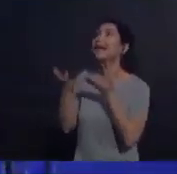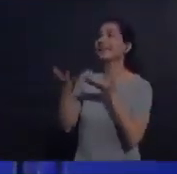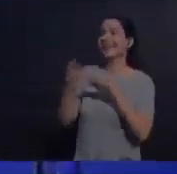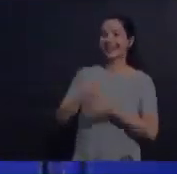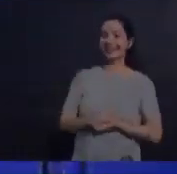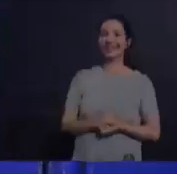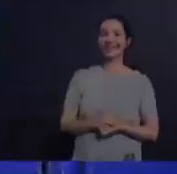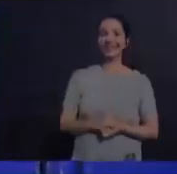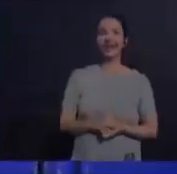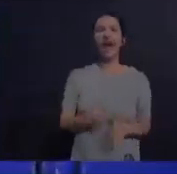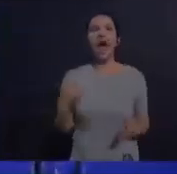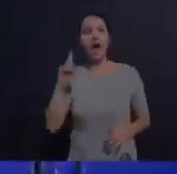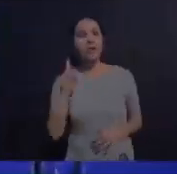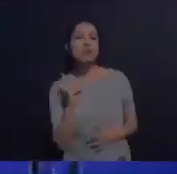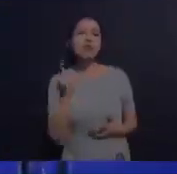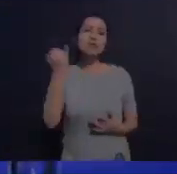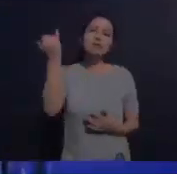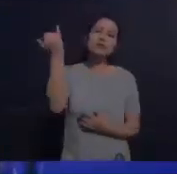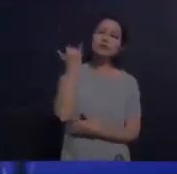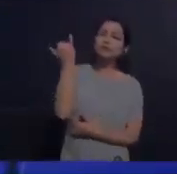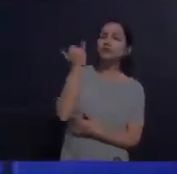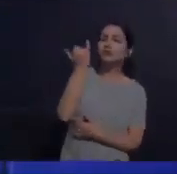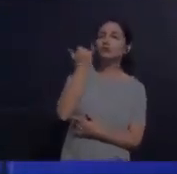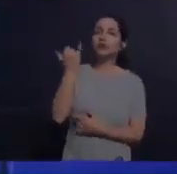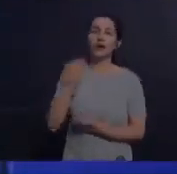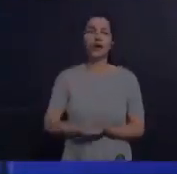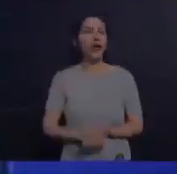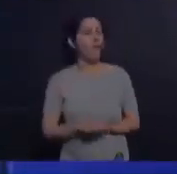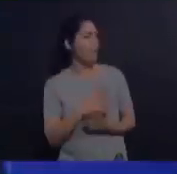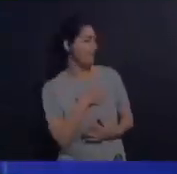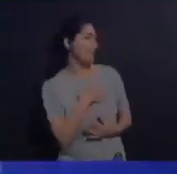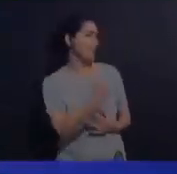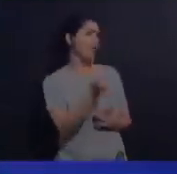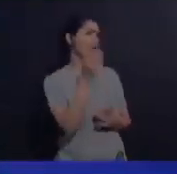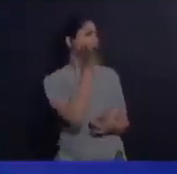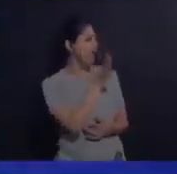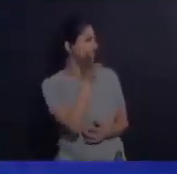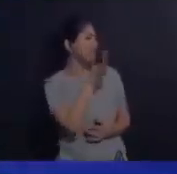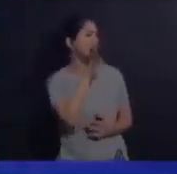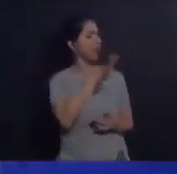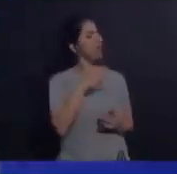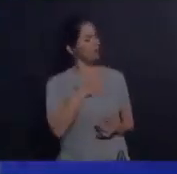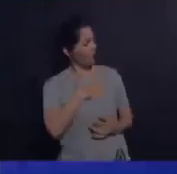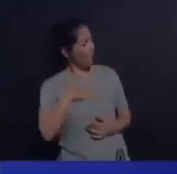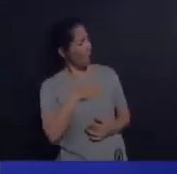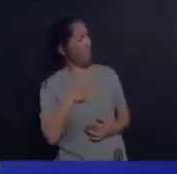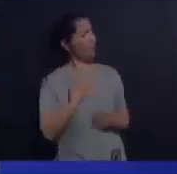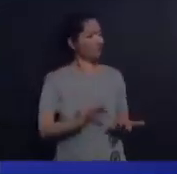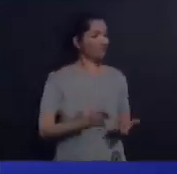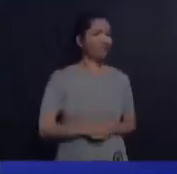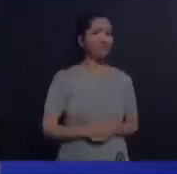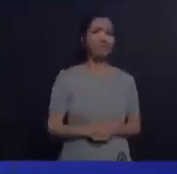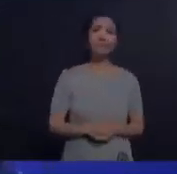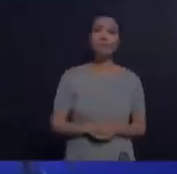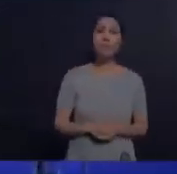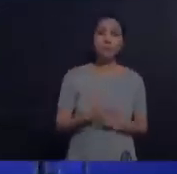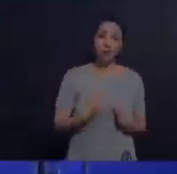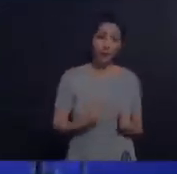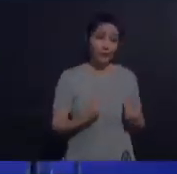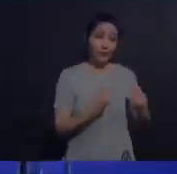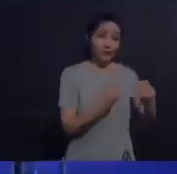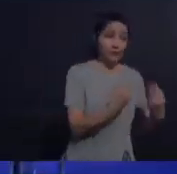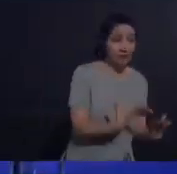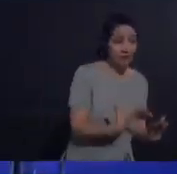que deus pai deus começou a falar assim comigo ou filha que legal estou gostando disso então vou te dar